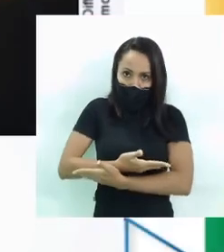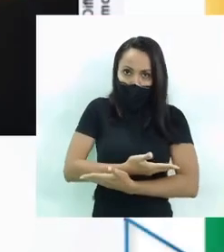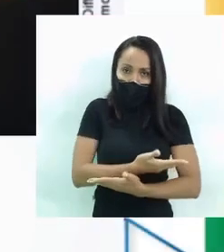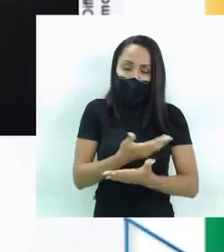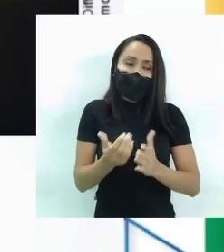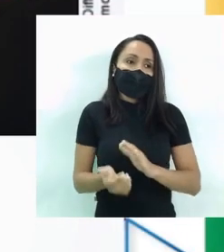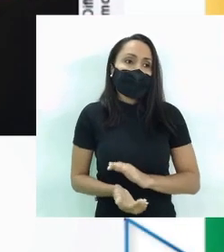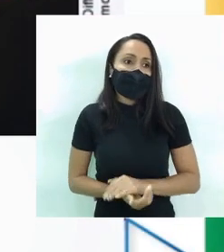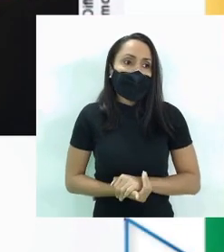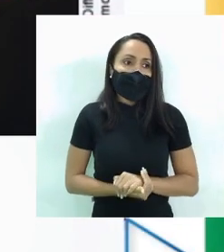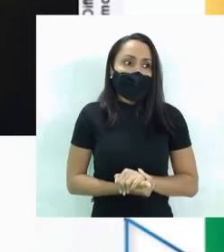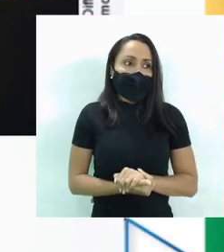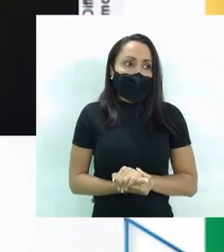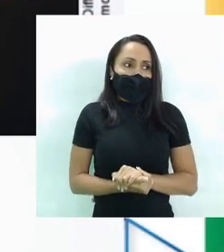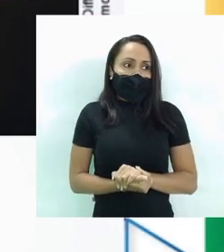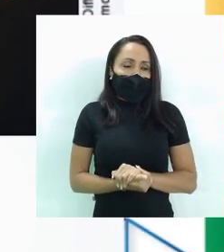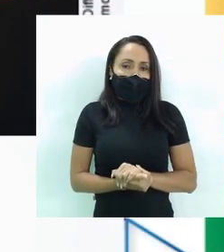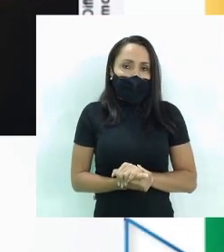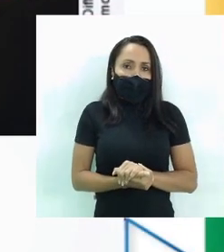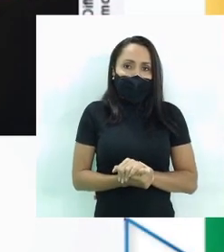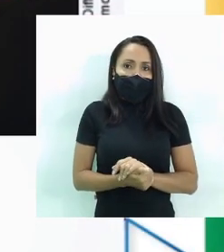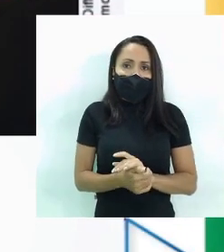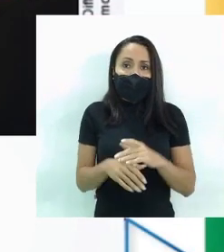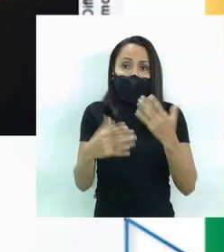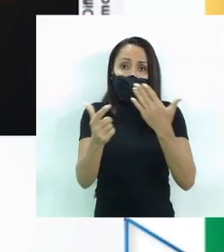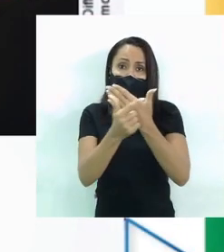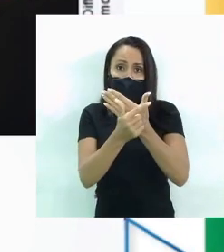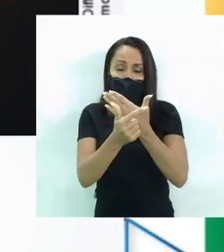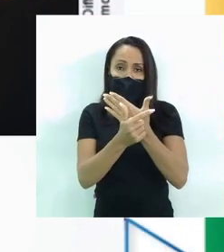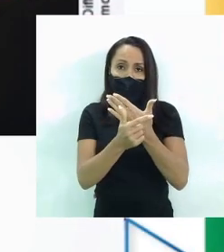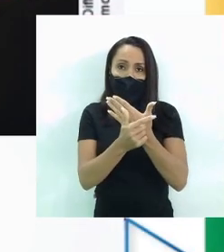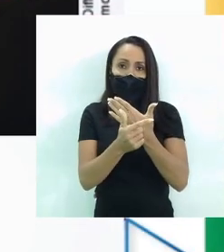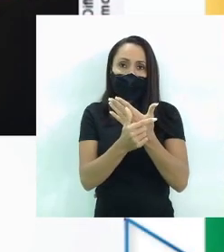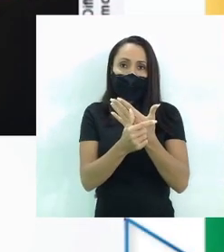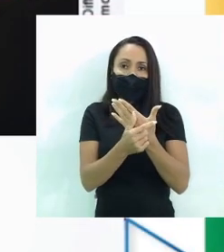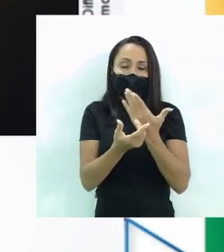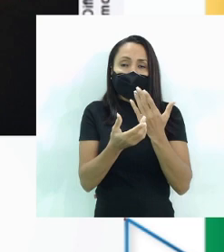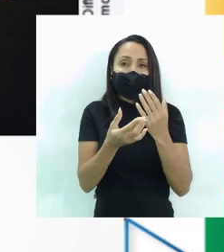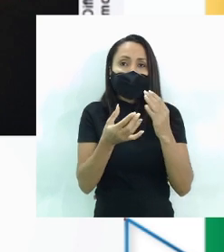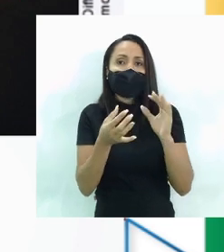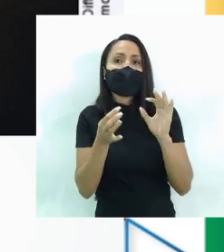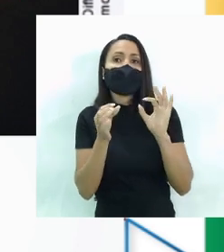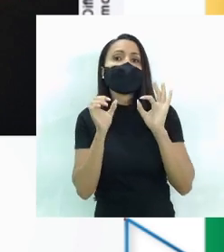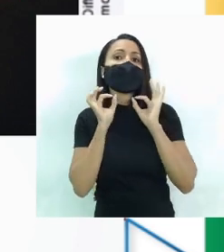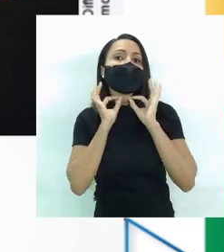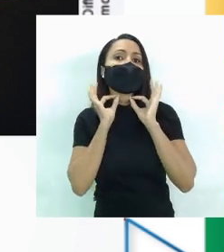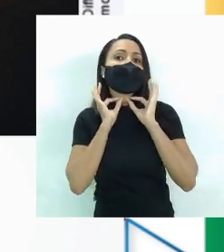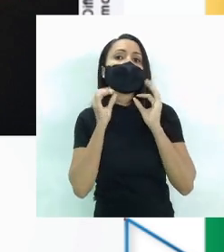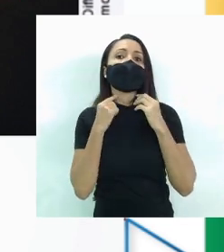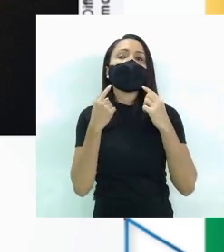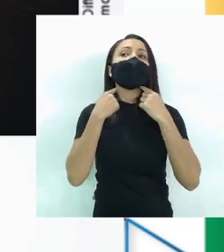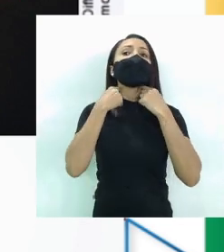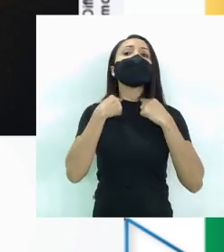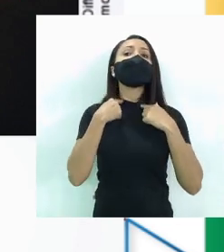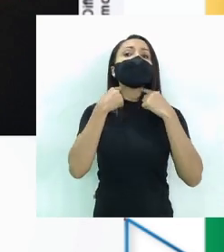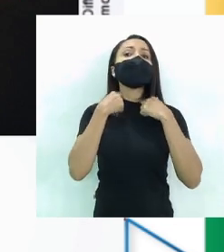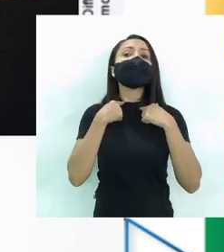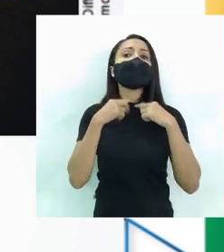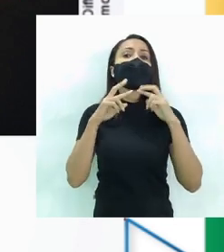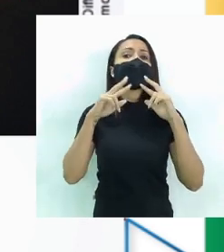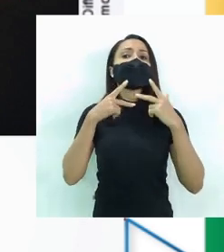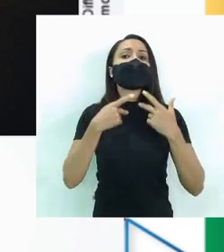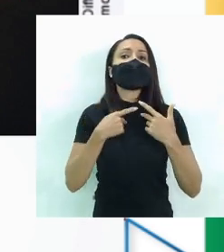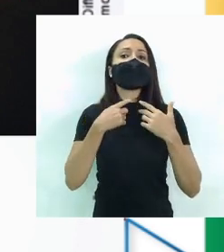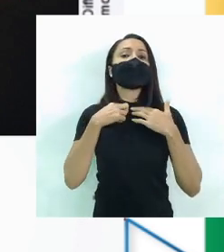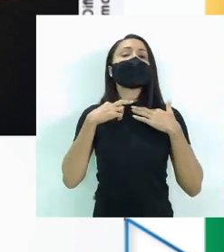tela. As glândulas e as suas funções. Na tireoide, que é localizada no pescoço, logo abaixo da